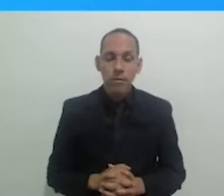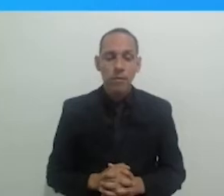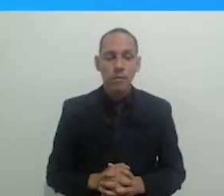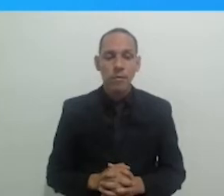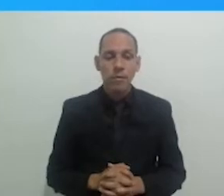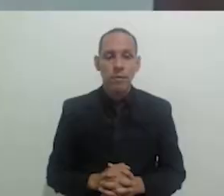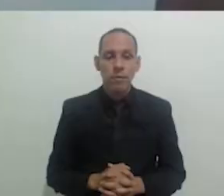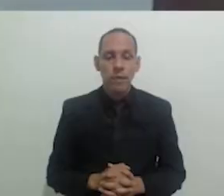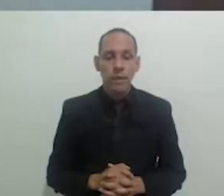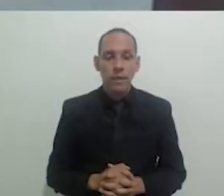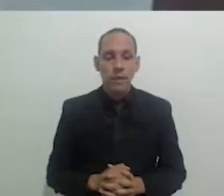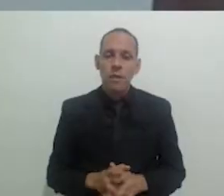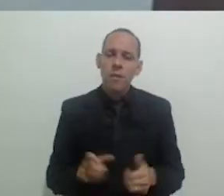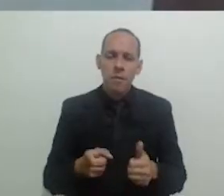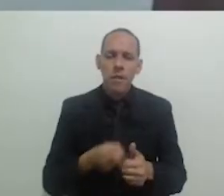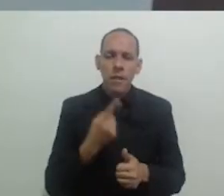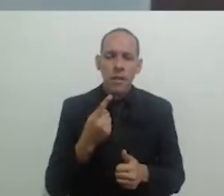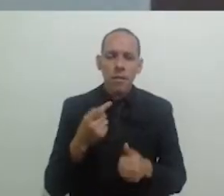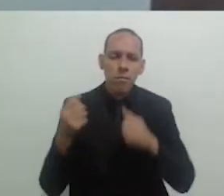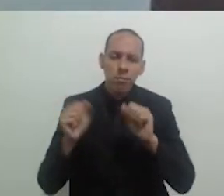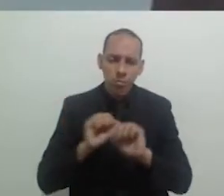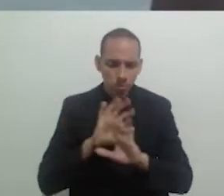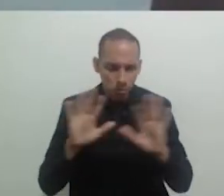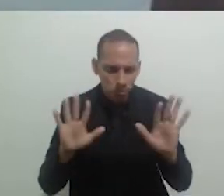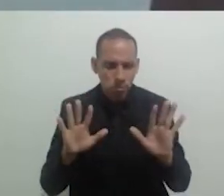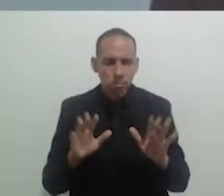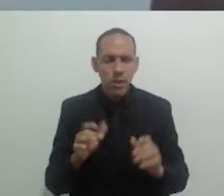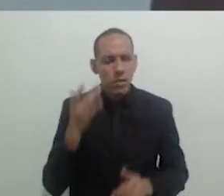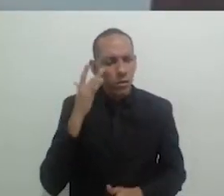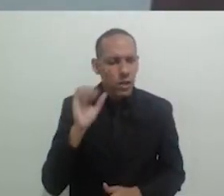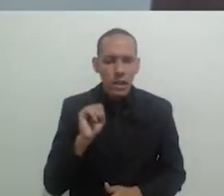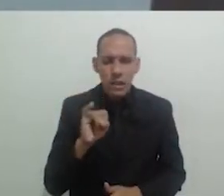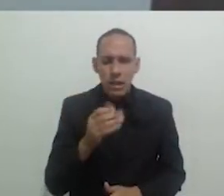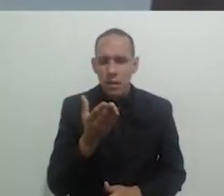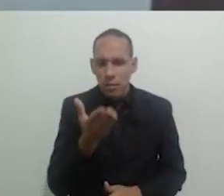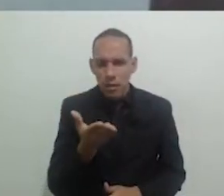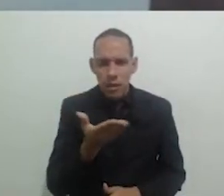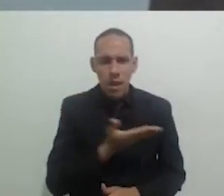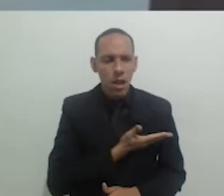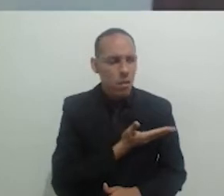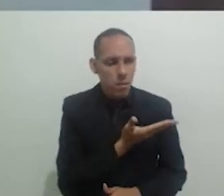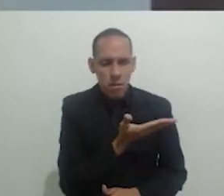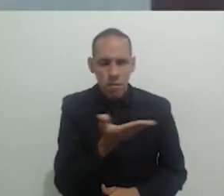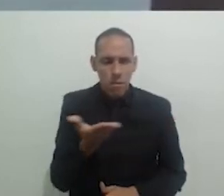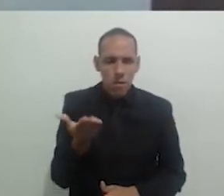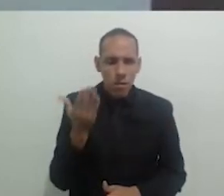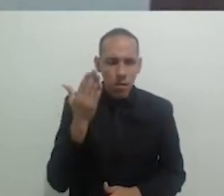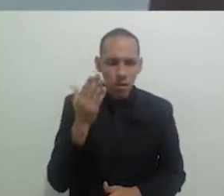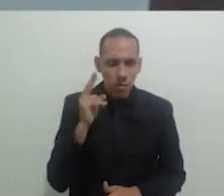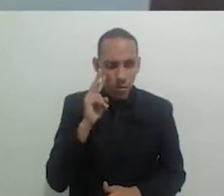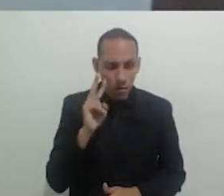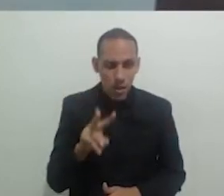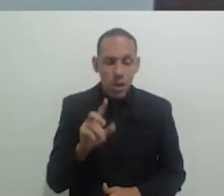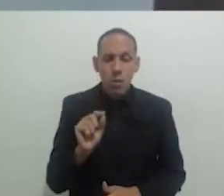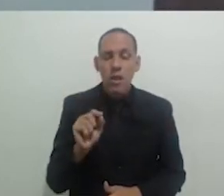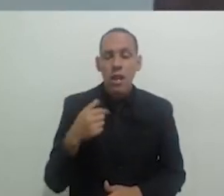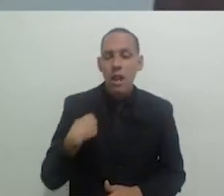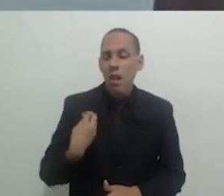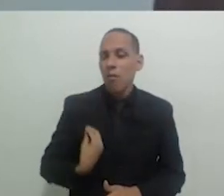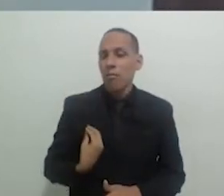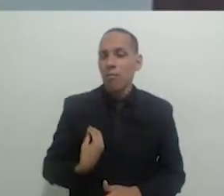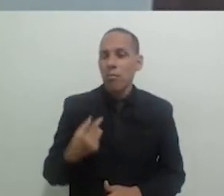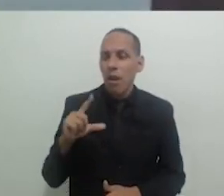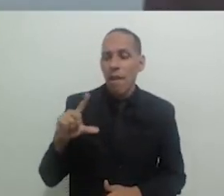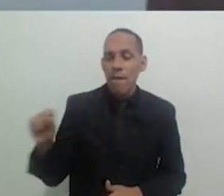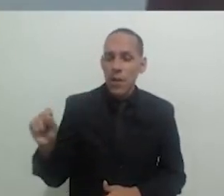Primeiro, eu gostaria de fazer um esclarecimento. Não sei se Vossa Excelência e os demais colegas observaram. Eu fiquei um tempo aqui fora do ar. Aqui, fora do